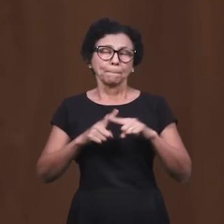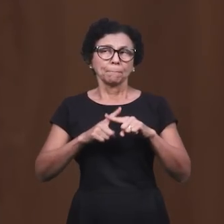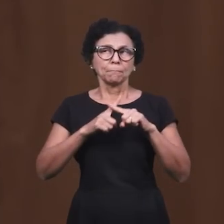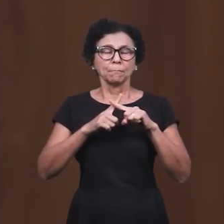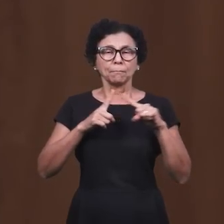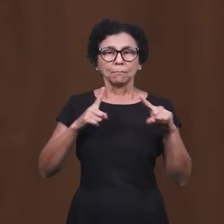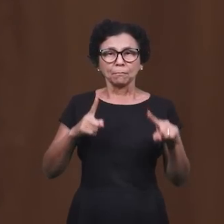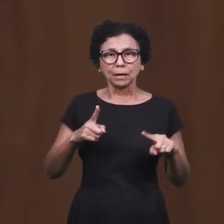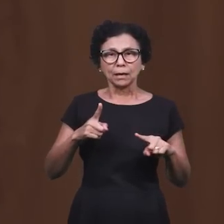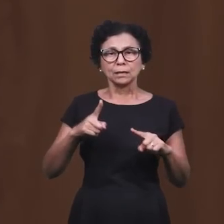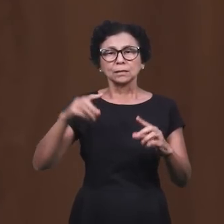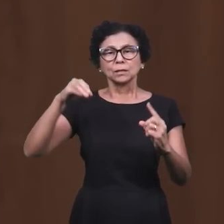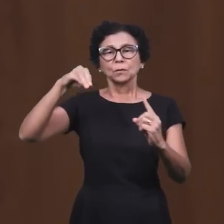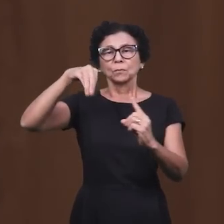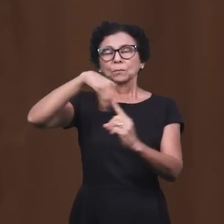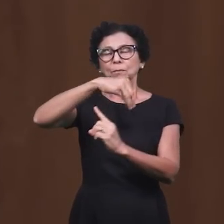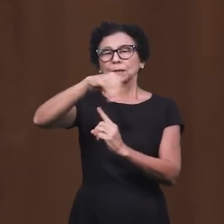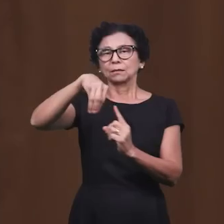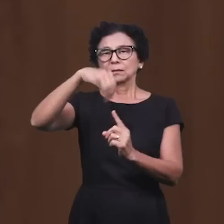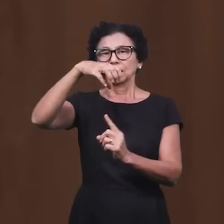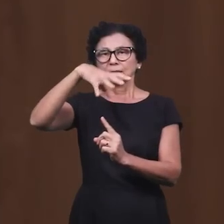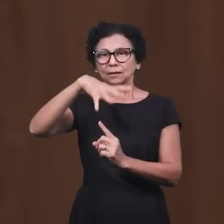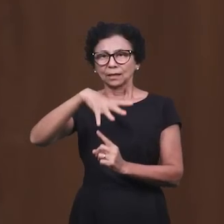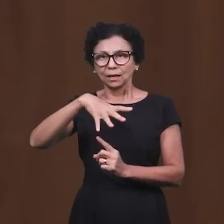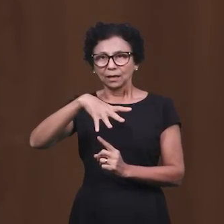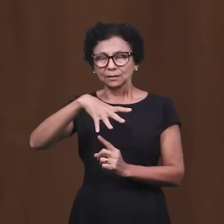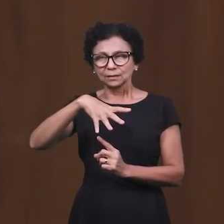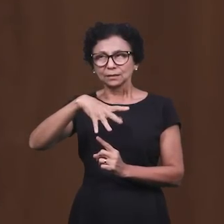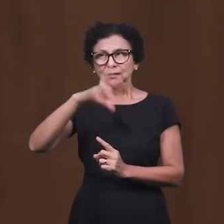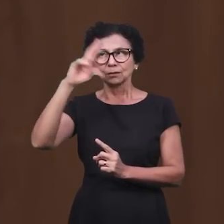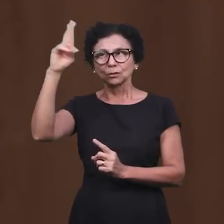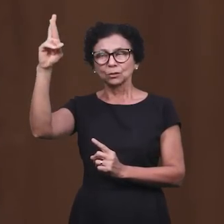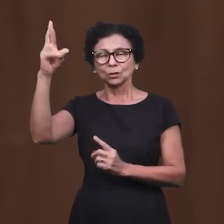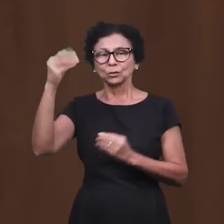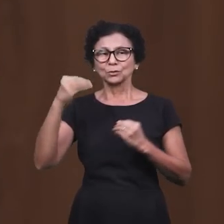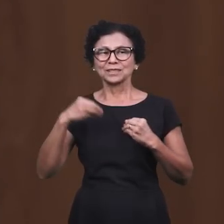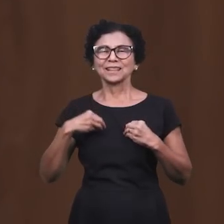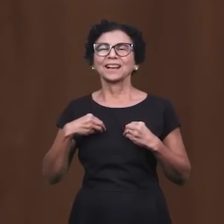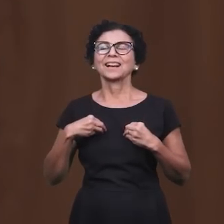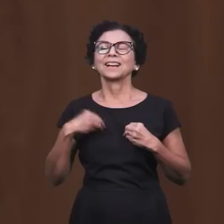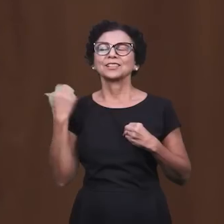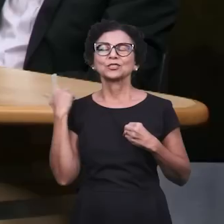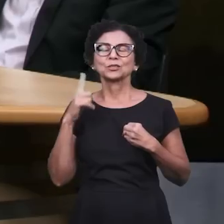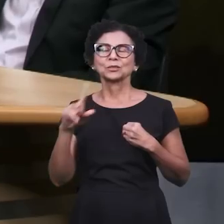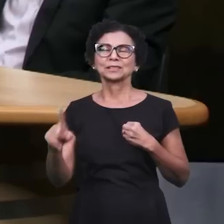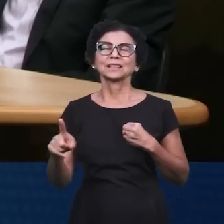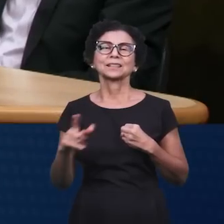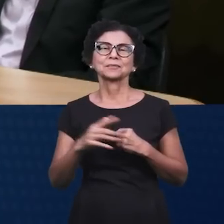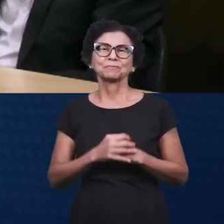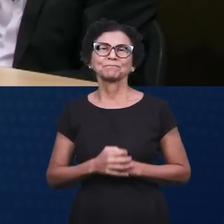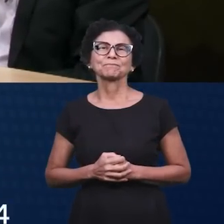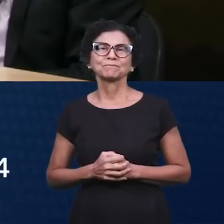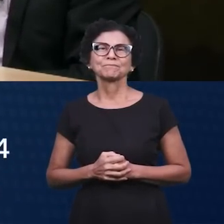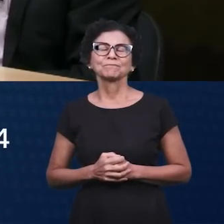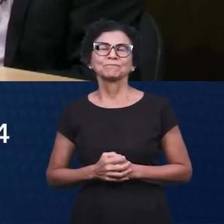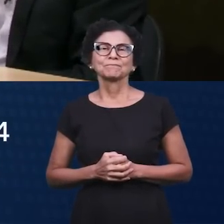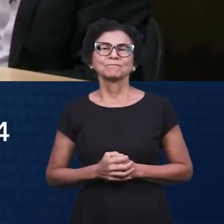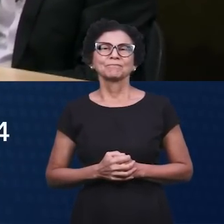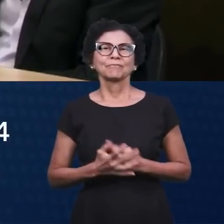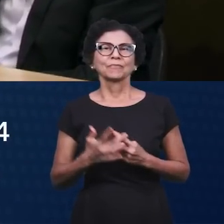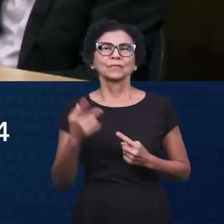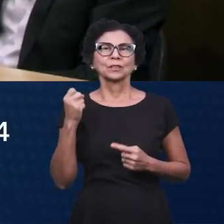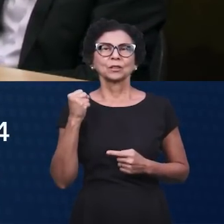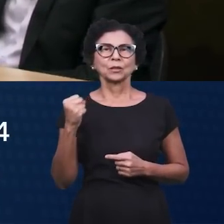nos recursos da graça, aquilo que Ele nos acrescenta pela sua graça, aí atinge o objetivo, né? Eu gostei muito Penetra. dessa expressão,